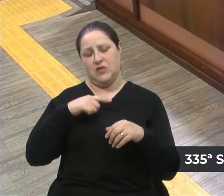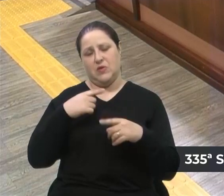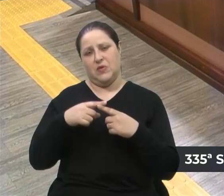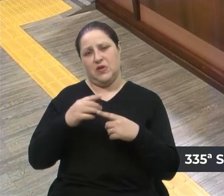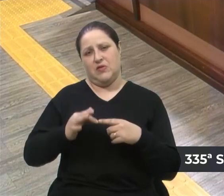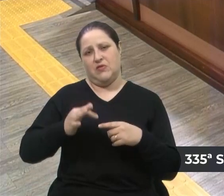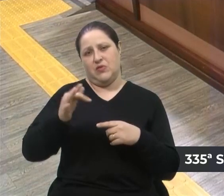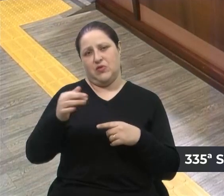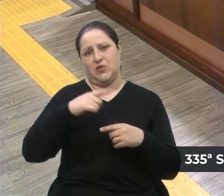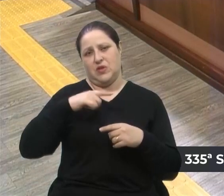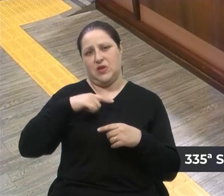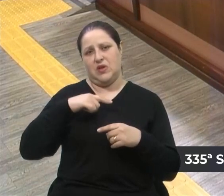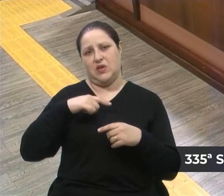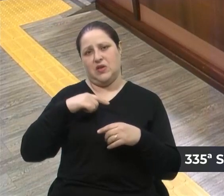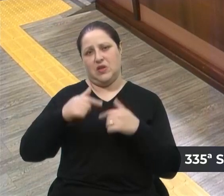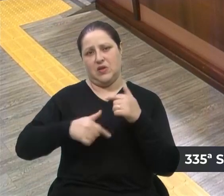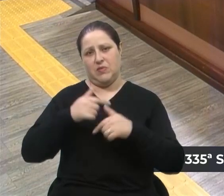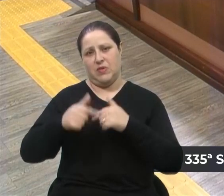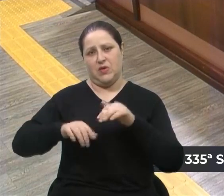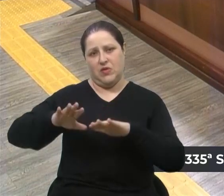Então, parabéns pelo tema.